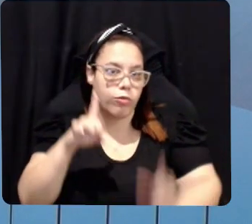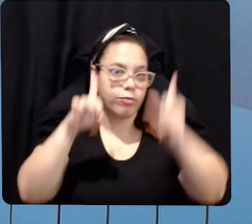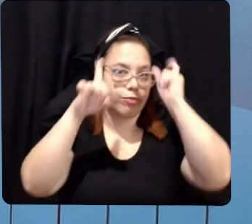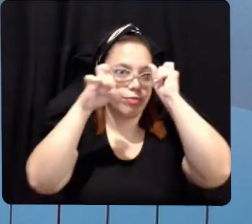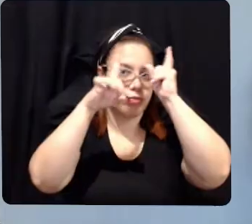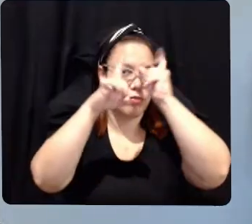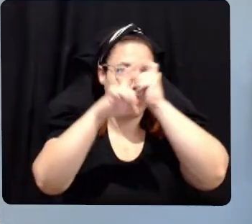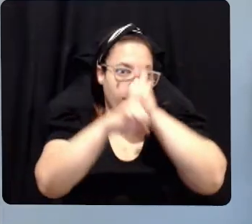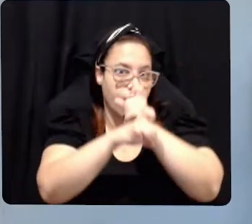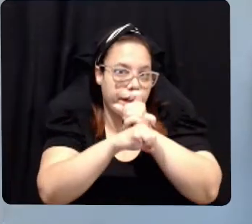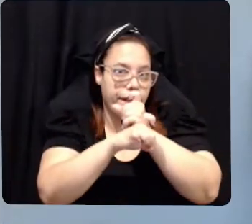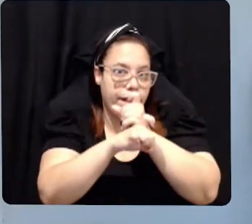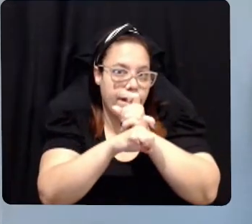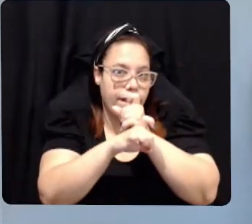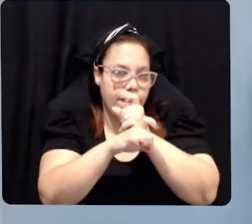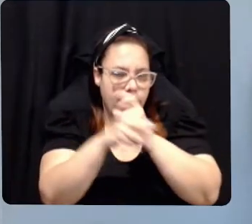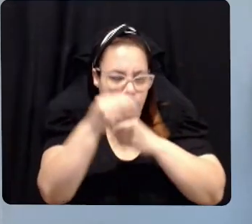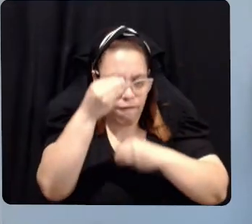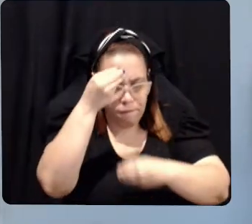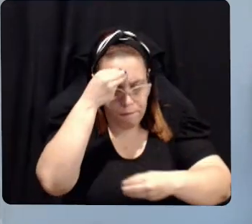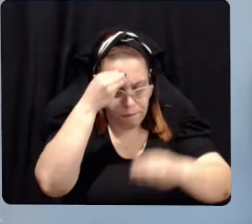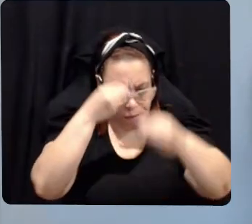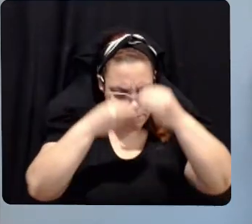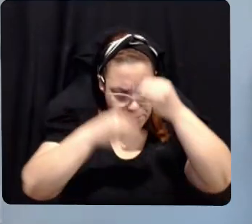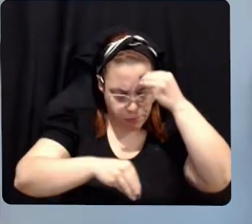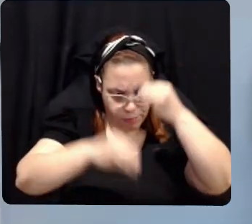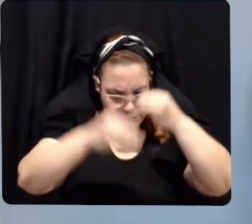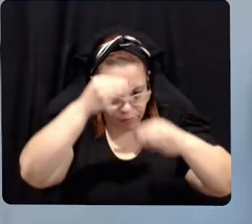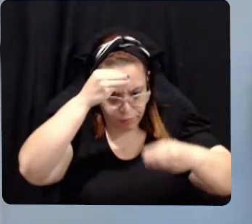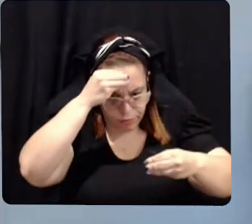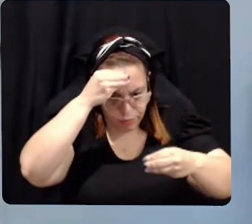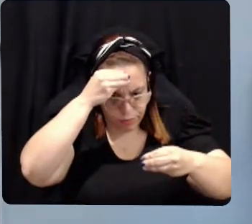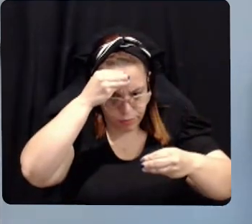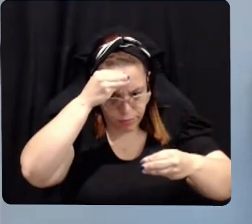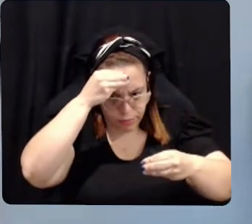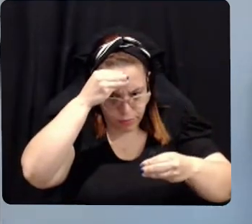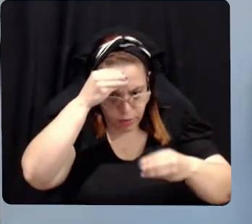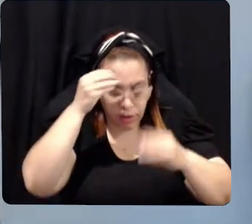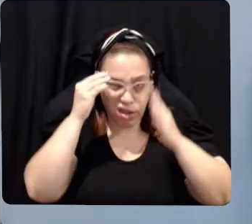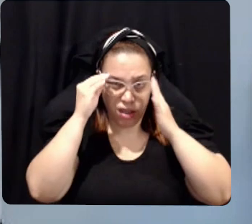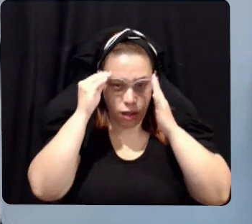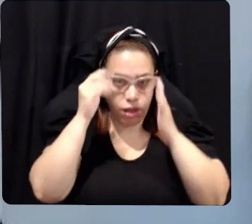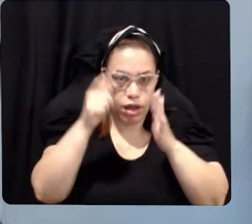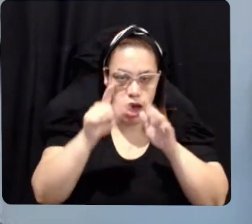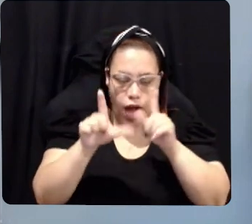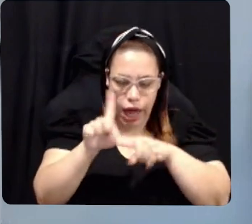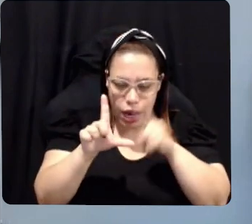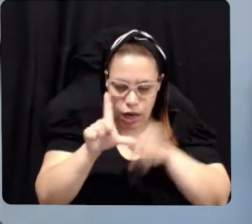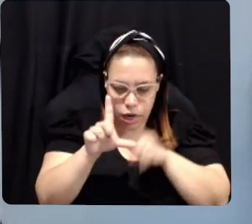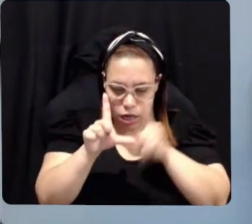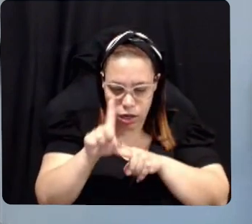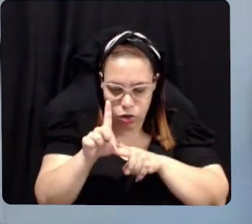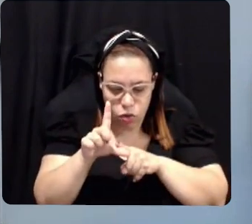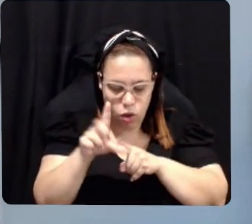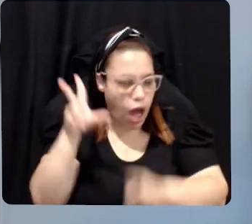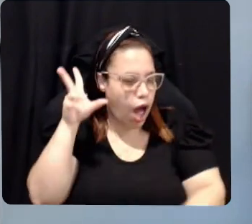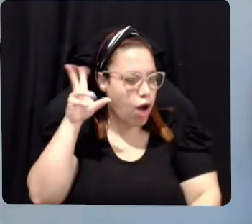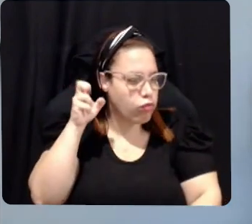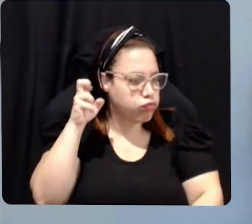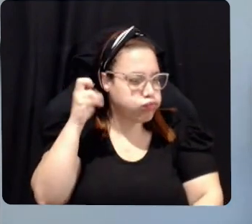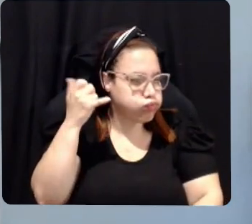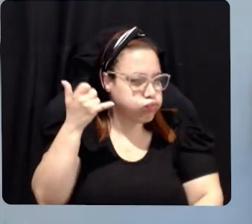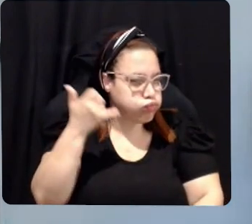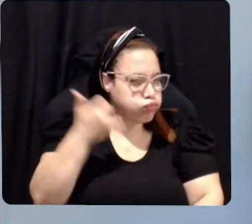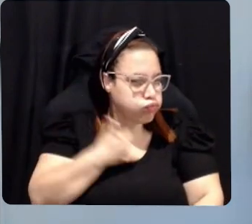A criança vai ter dificuldade na hora de associar aquele símbolo gráfico, a